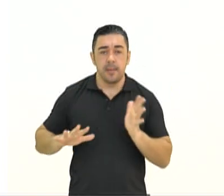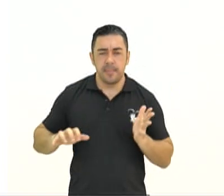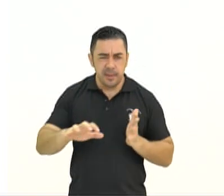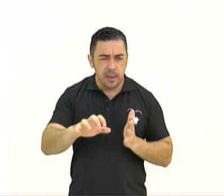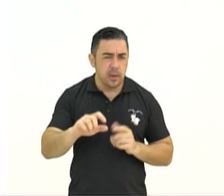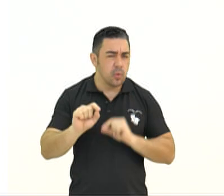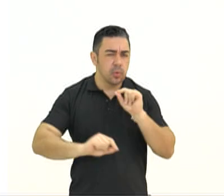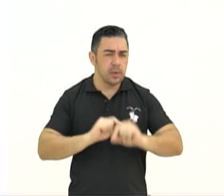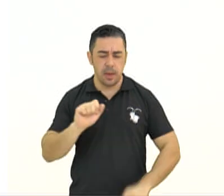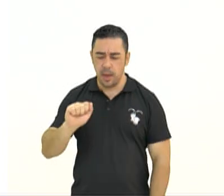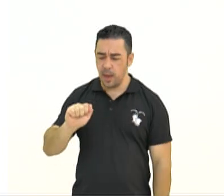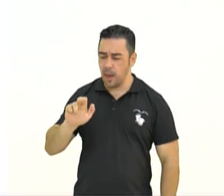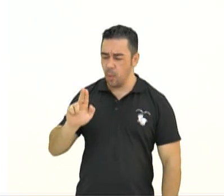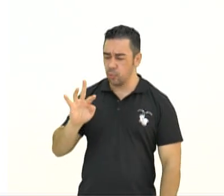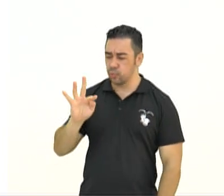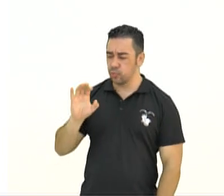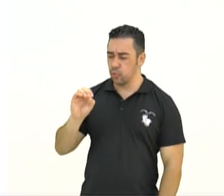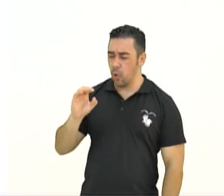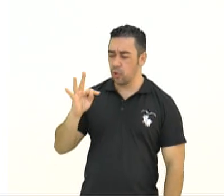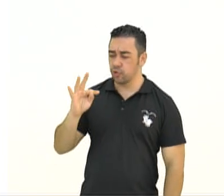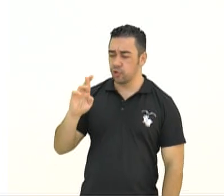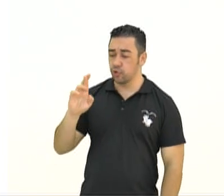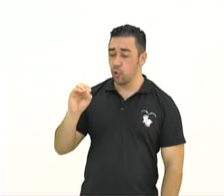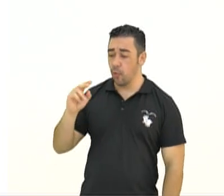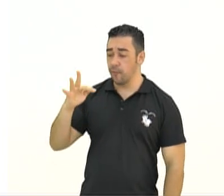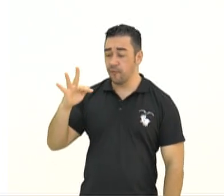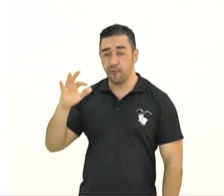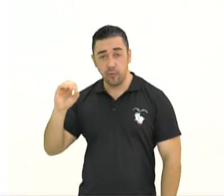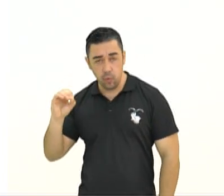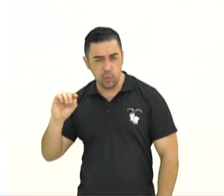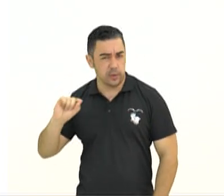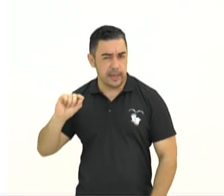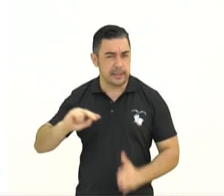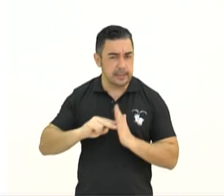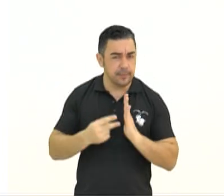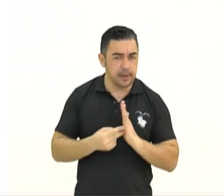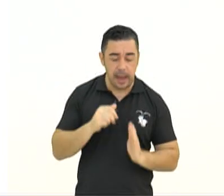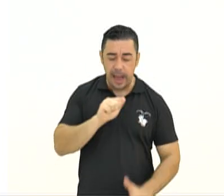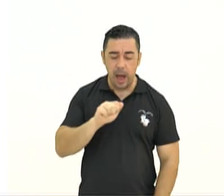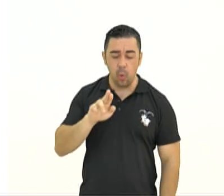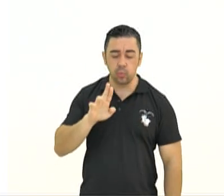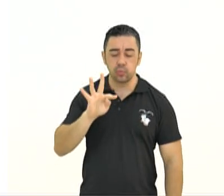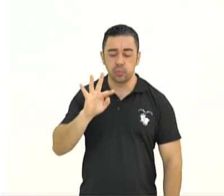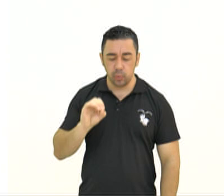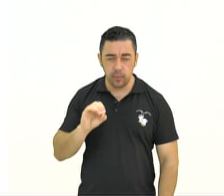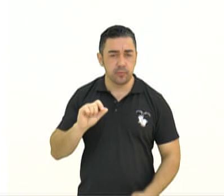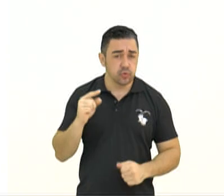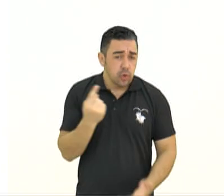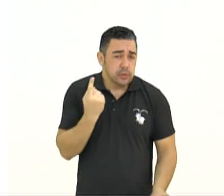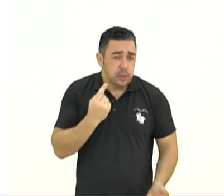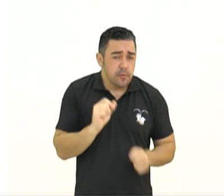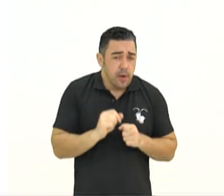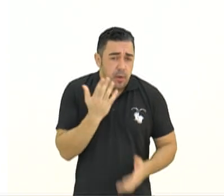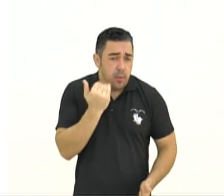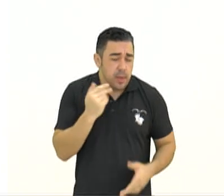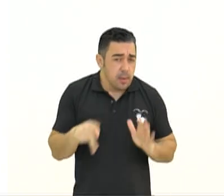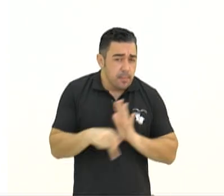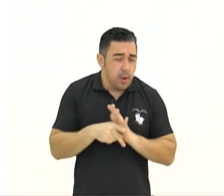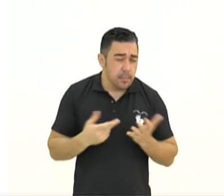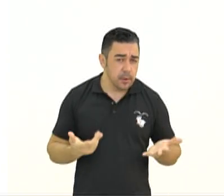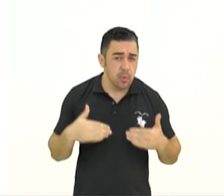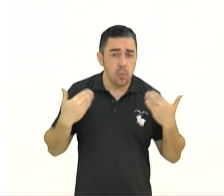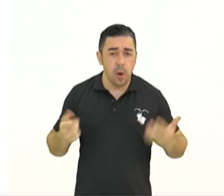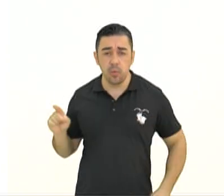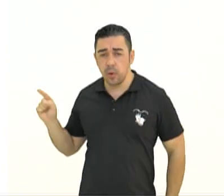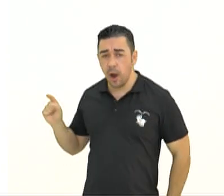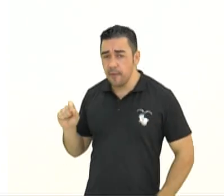ser autótrofo? Esse auto quer dizer que faz sozinho, né? O que ele faz sozinho? O próprio alimento. Qual desses organismos aqui